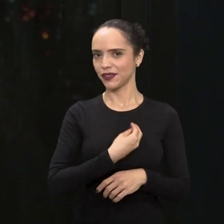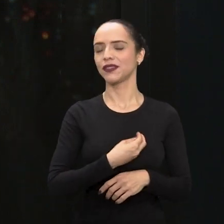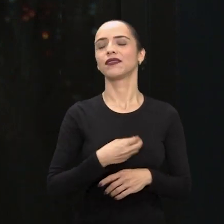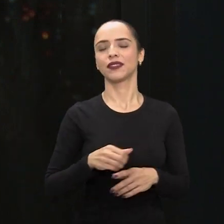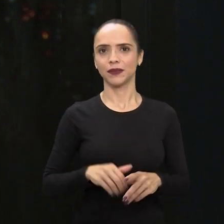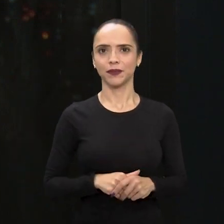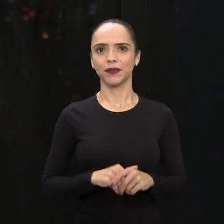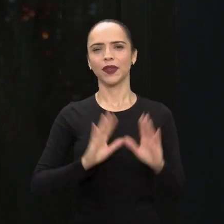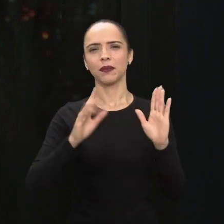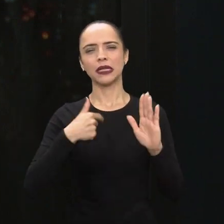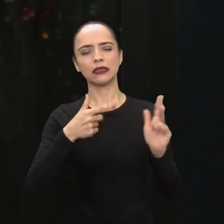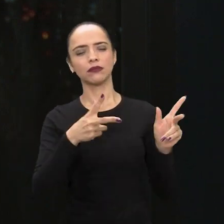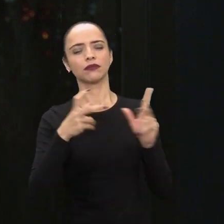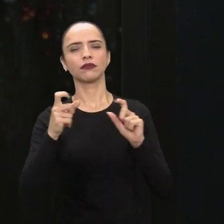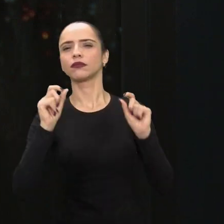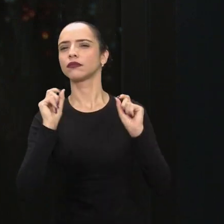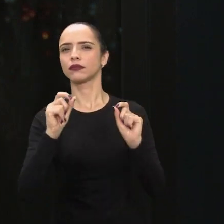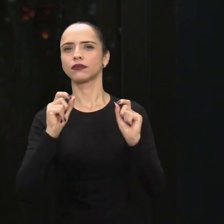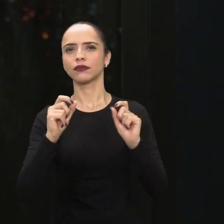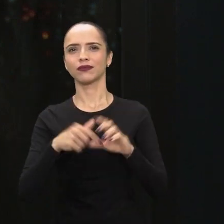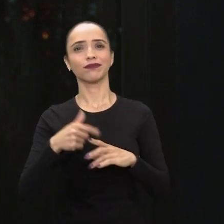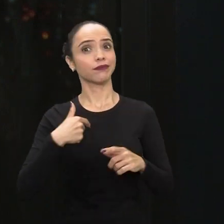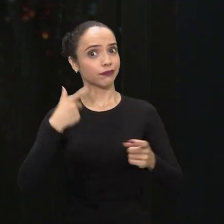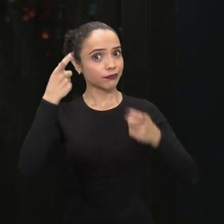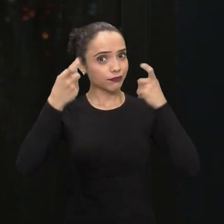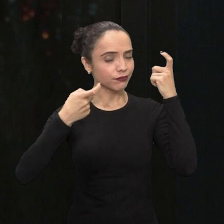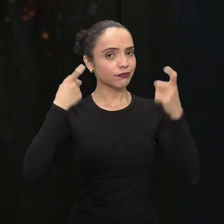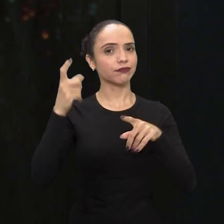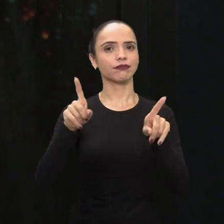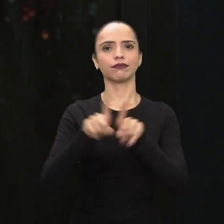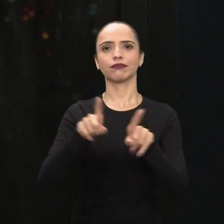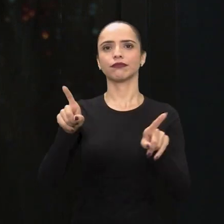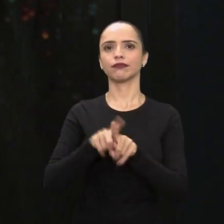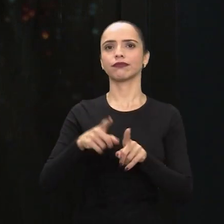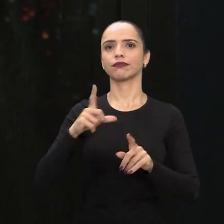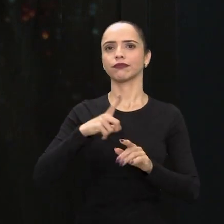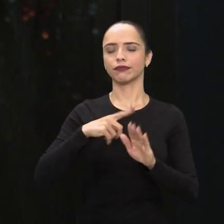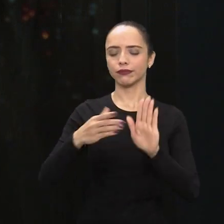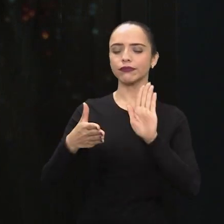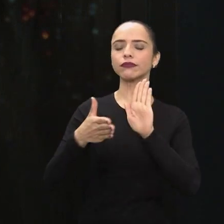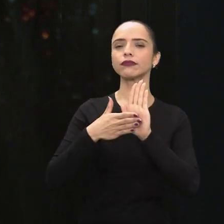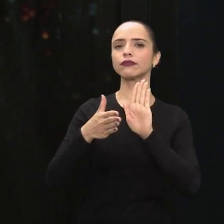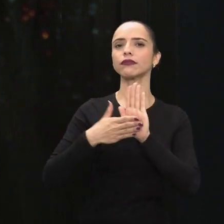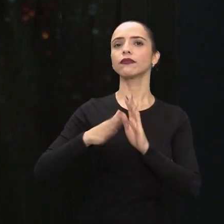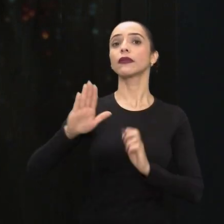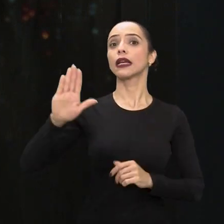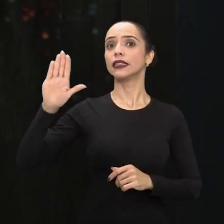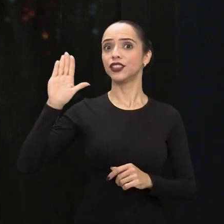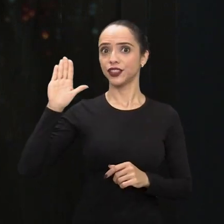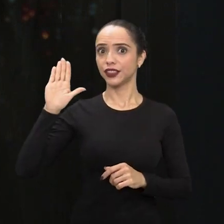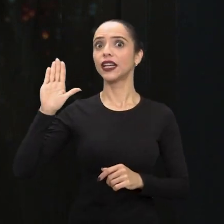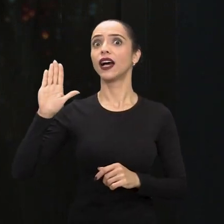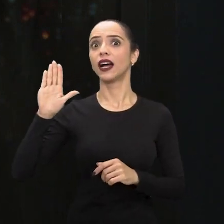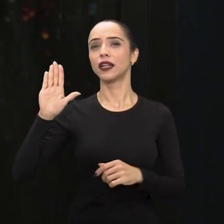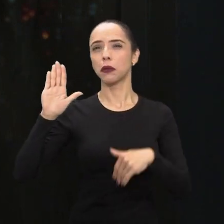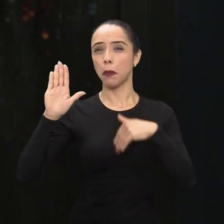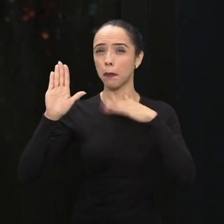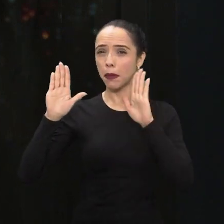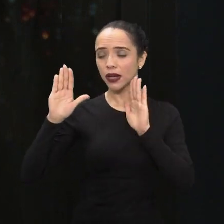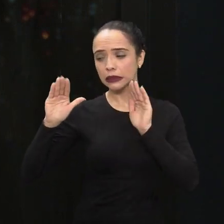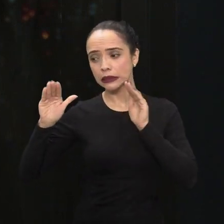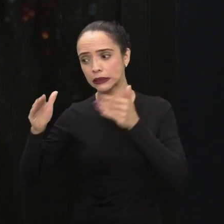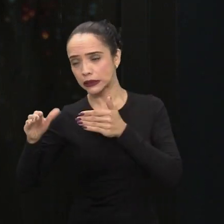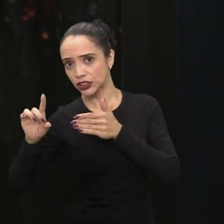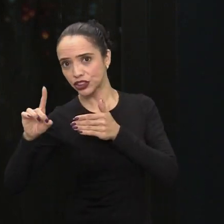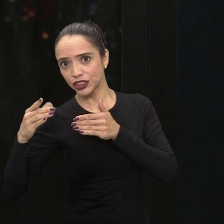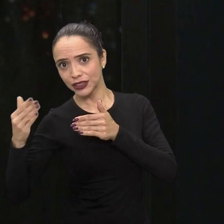se dizer isso né mas eu observei Na verdade até uma coisa que me preocupou nenhuma das propostas de um candidato mais a direita talvez